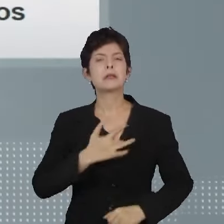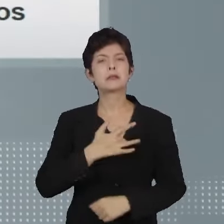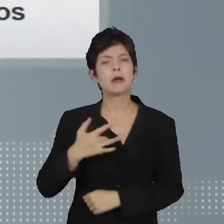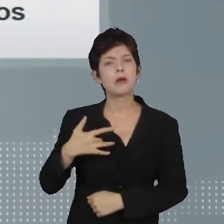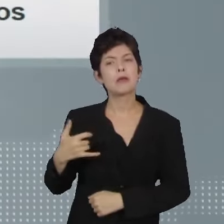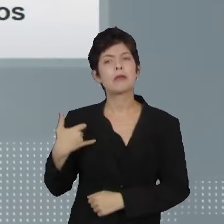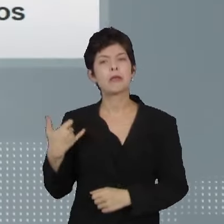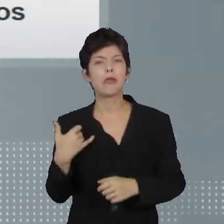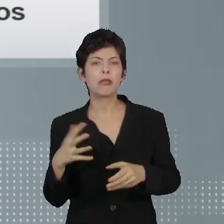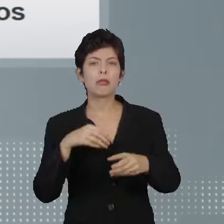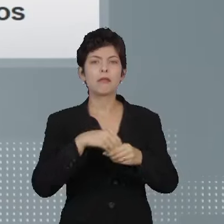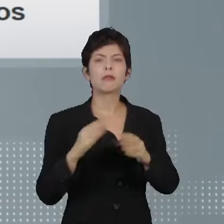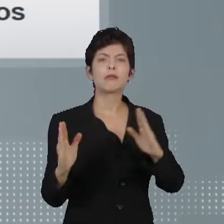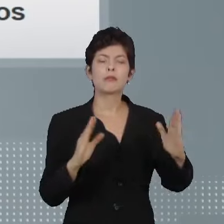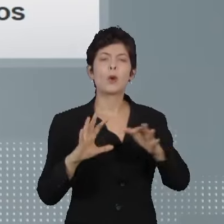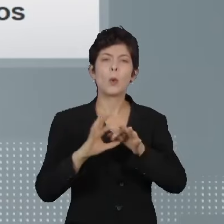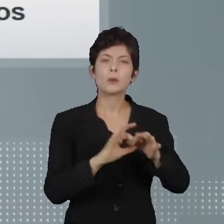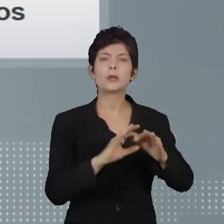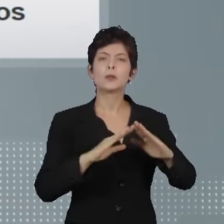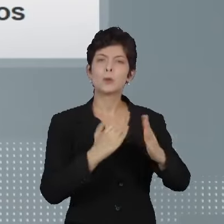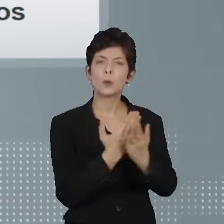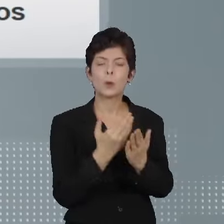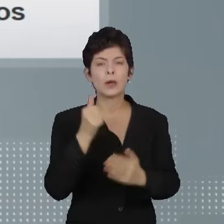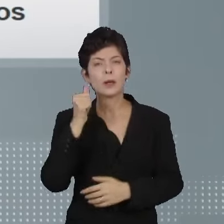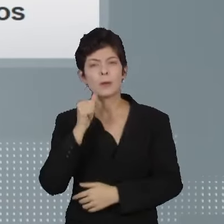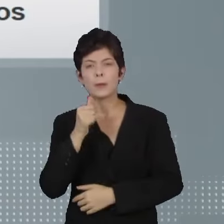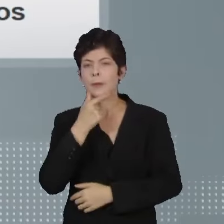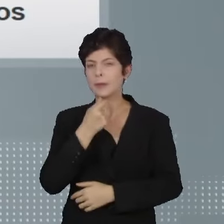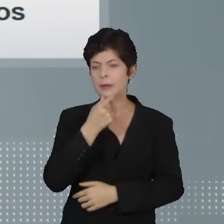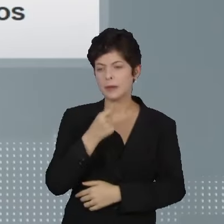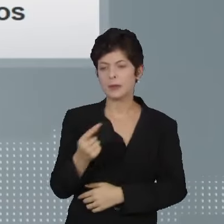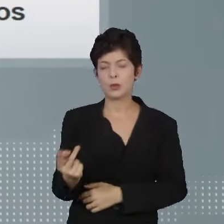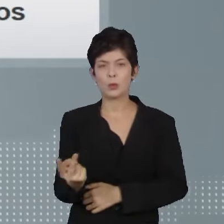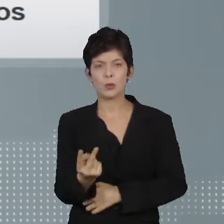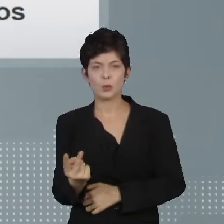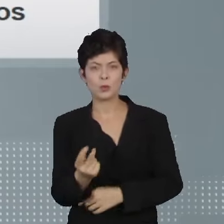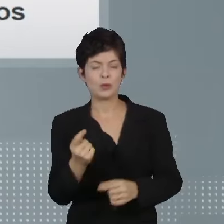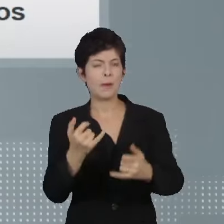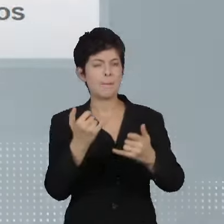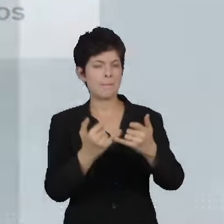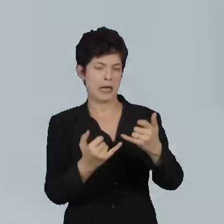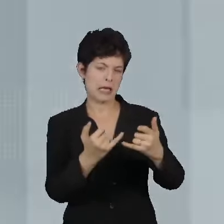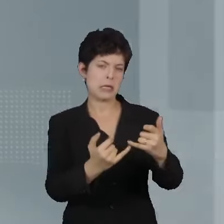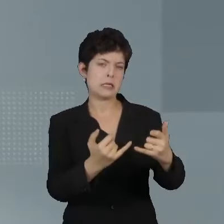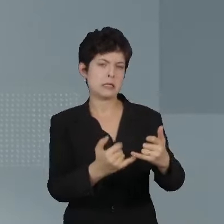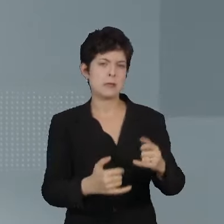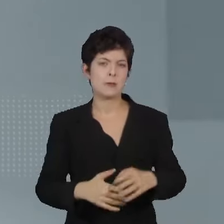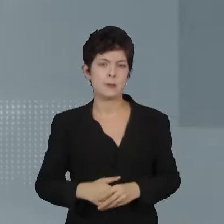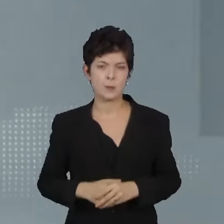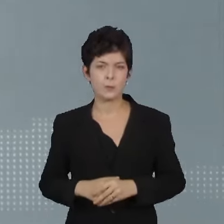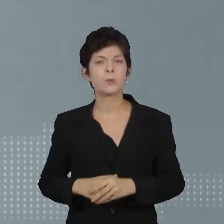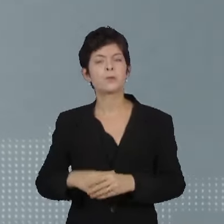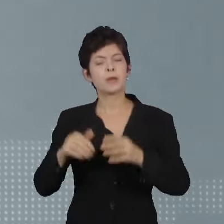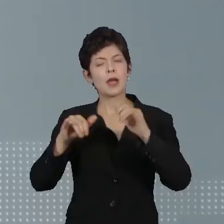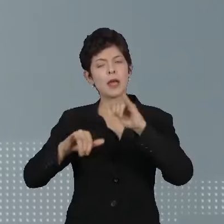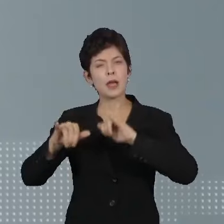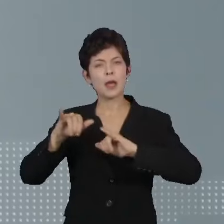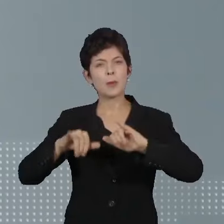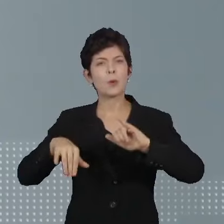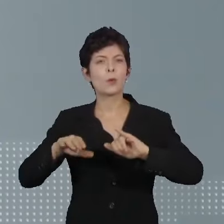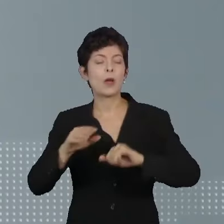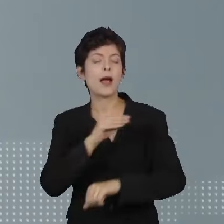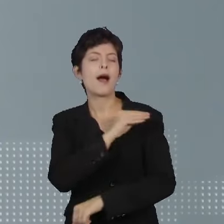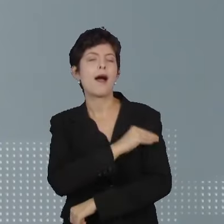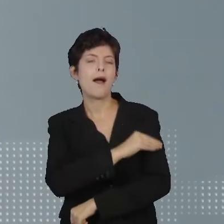da OMS meninos e meninas agem de forma semelhante a substância mais consumida é o